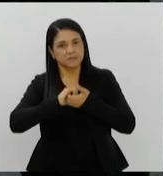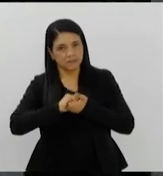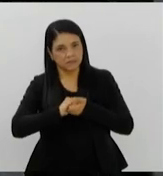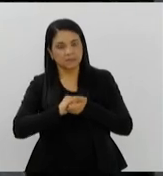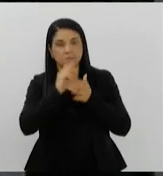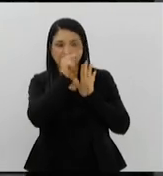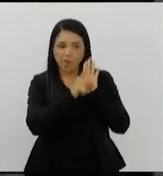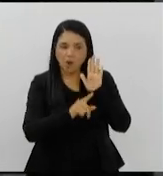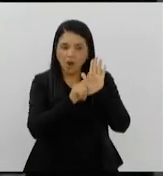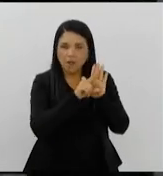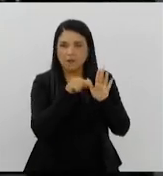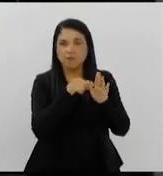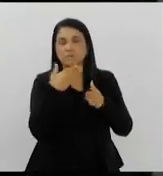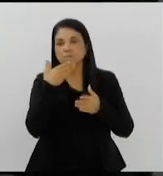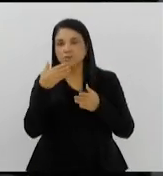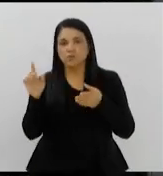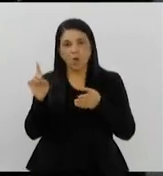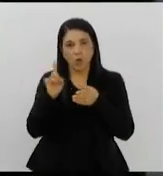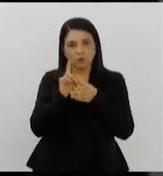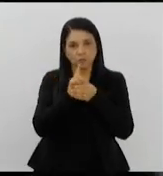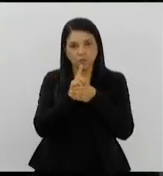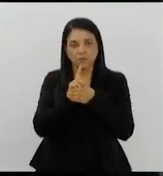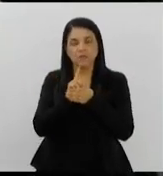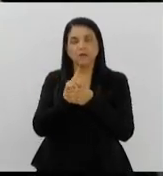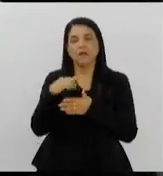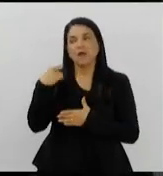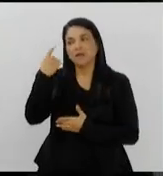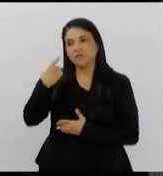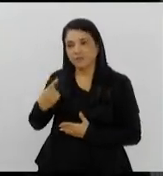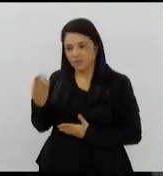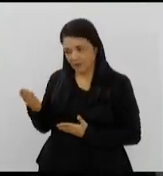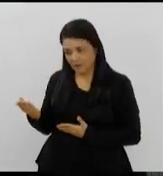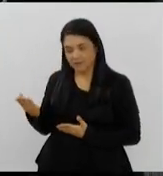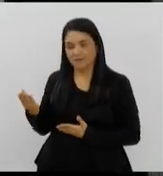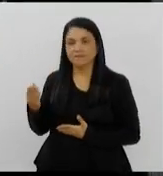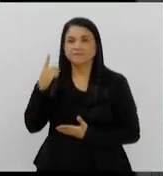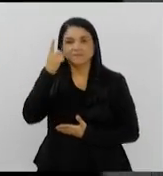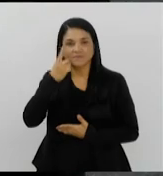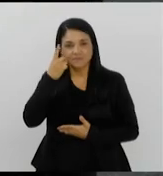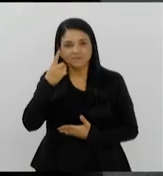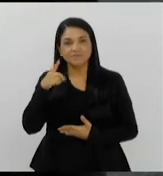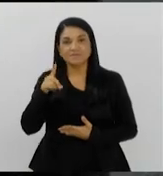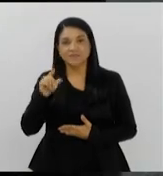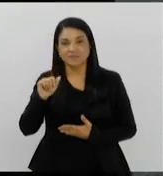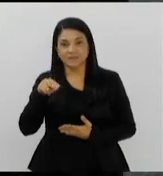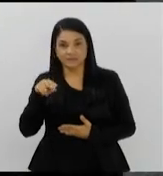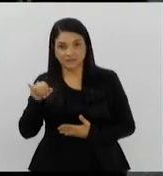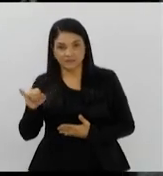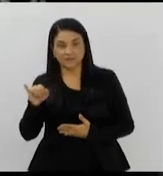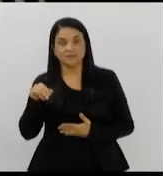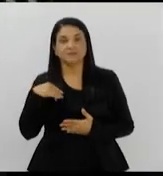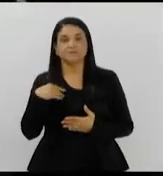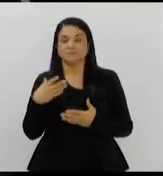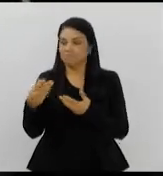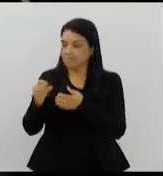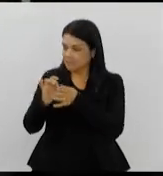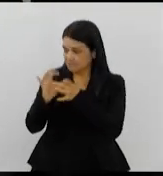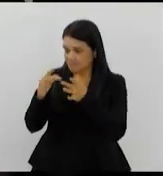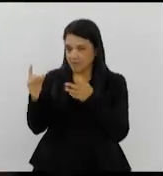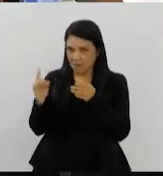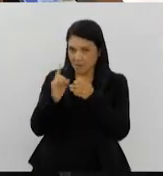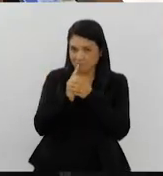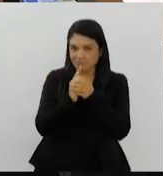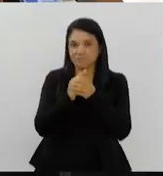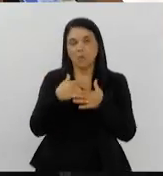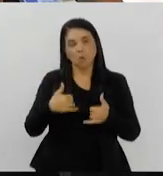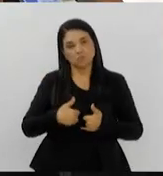e pedir a coautoria da deputada aqui que está presente, deputada Dani Monteiro, se puder me conceder essa autoria, ficaria muito